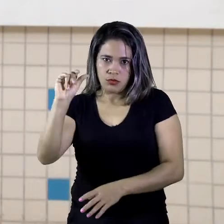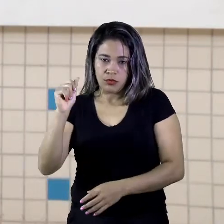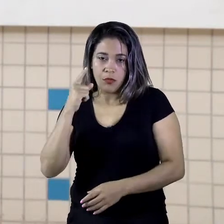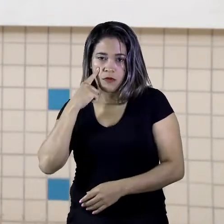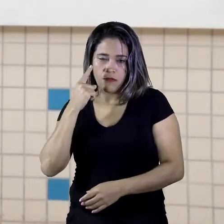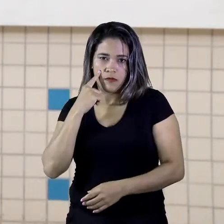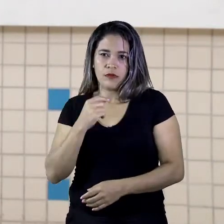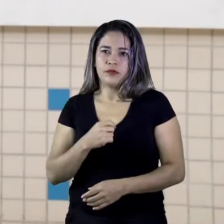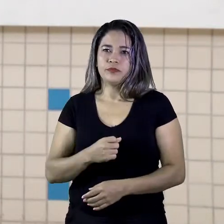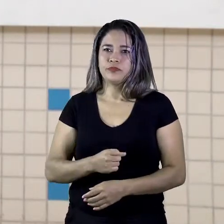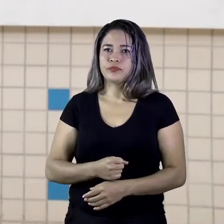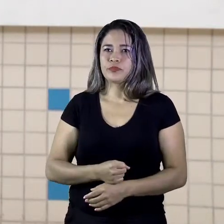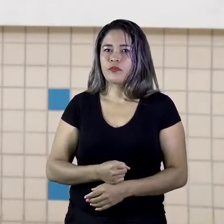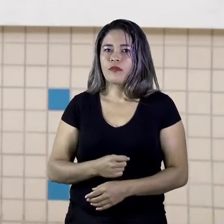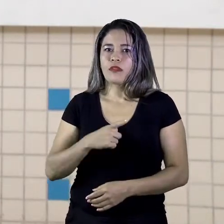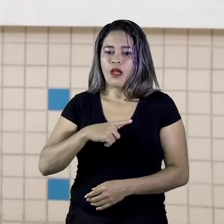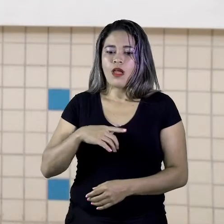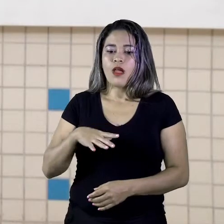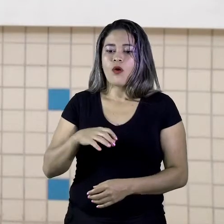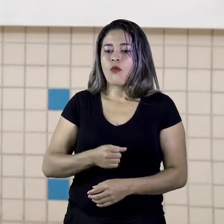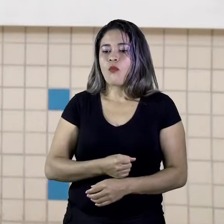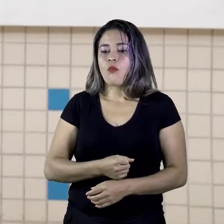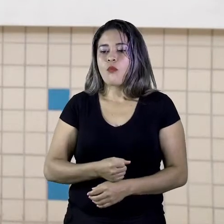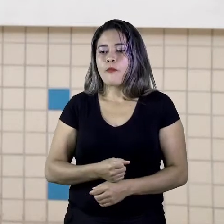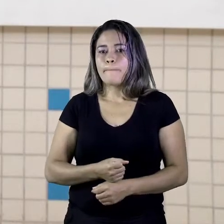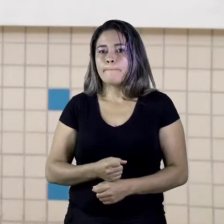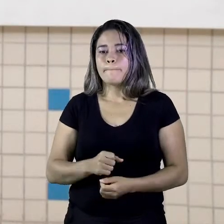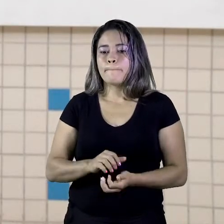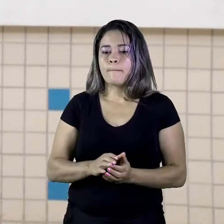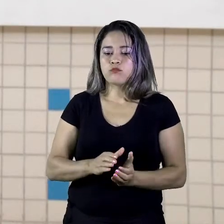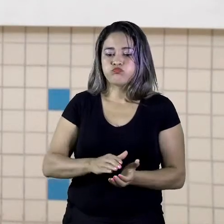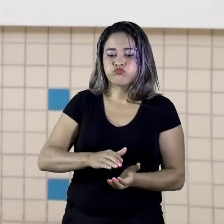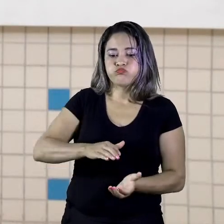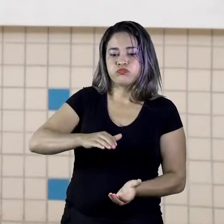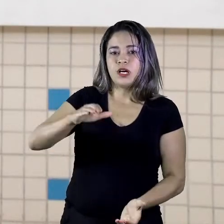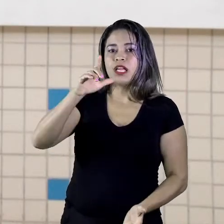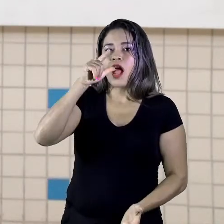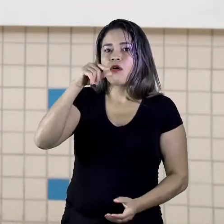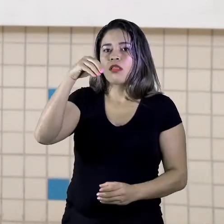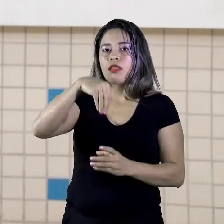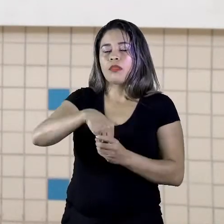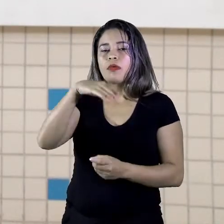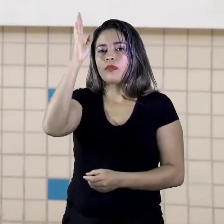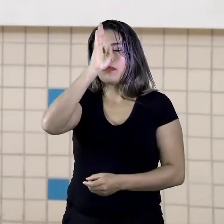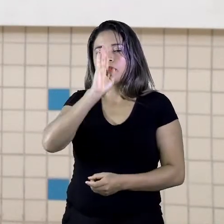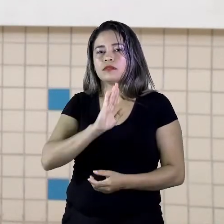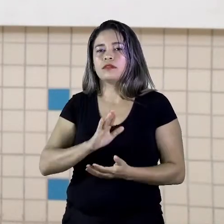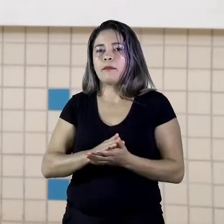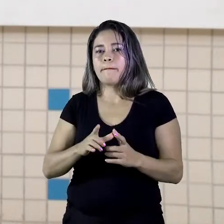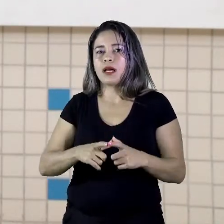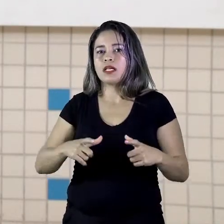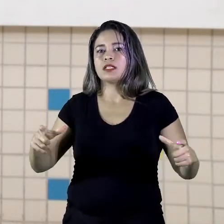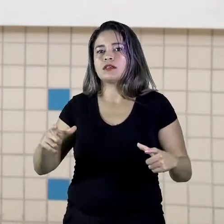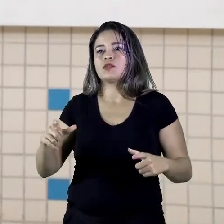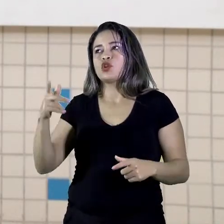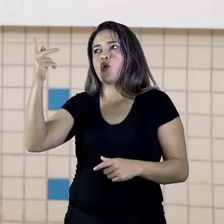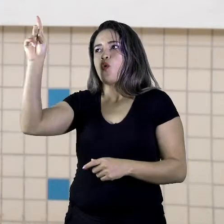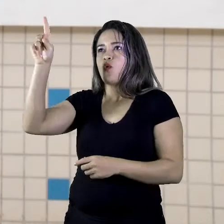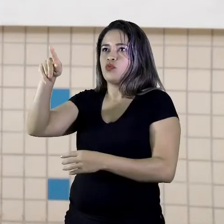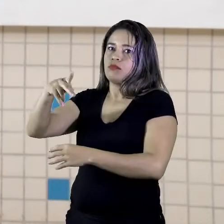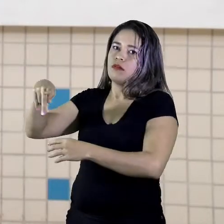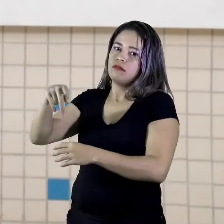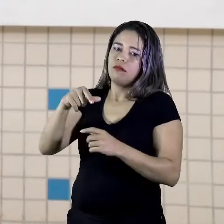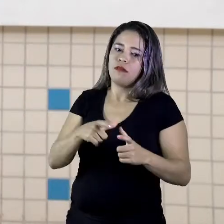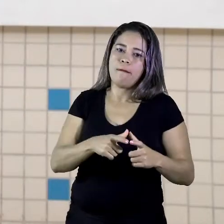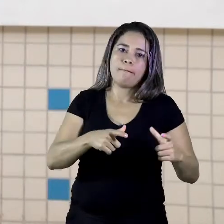nós temos disponível no Brasil. Nós vimos que o Brasil tem bastante água em relação a outros países, né? Água